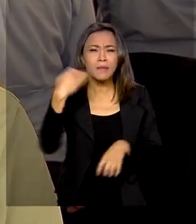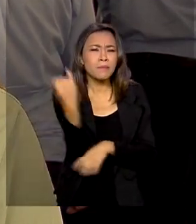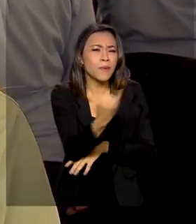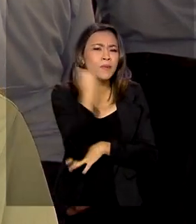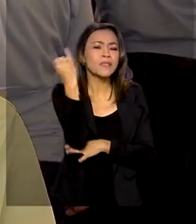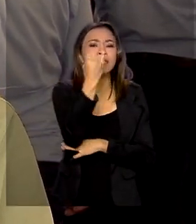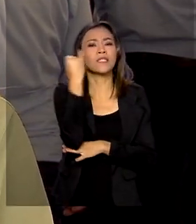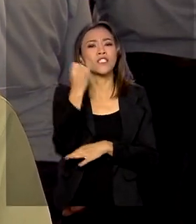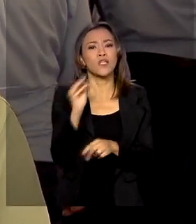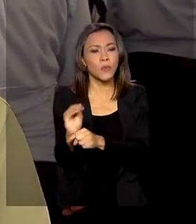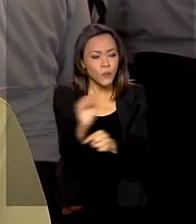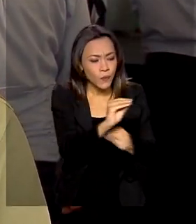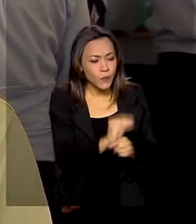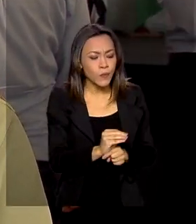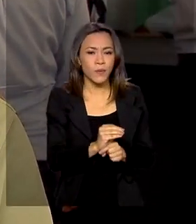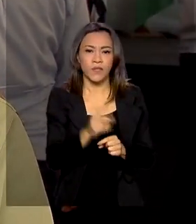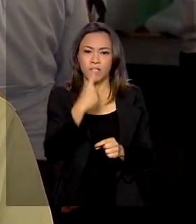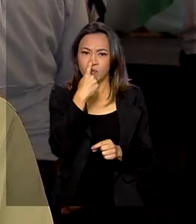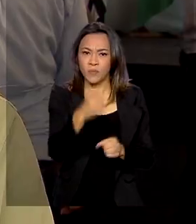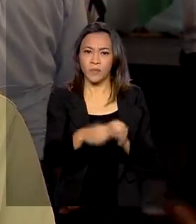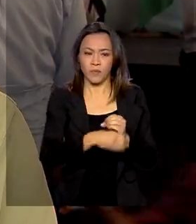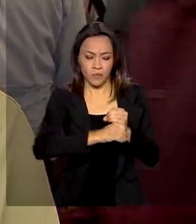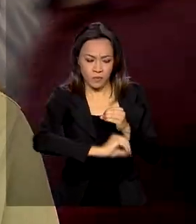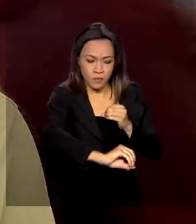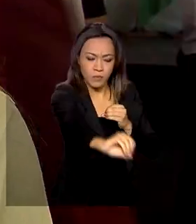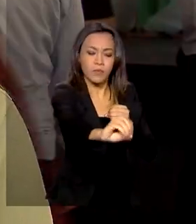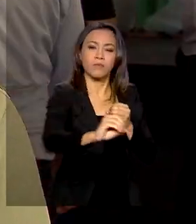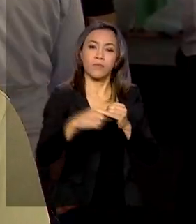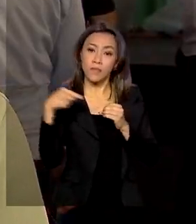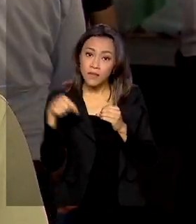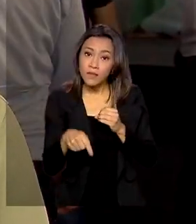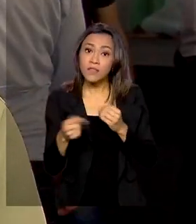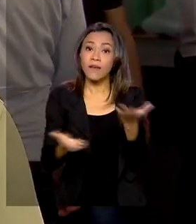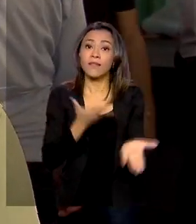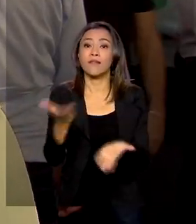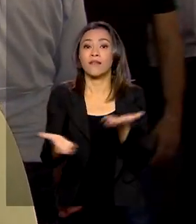dos seus esgotos, das suas águas tratadas, que isso vai beneficiar toda a população.